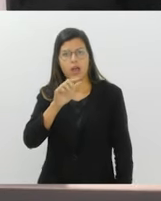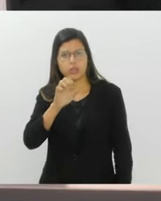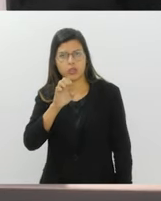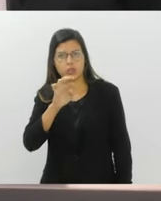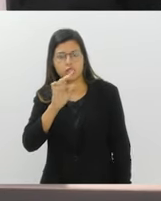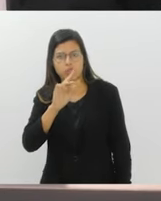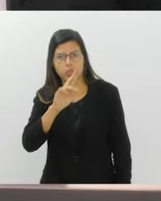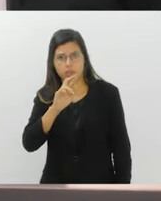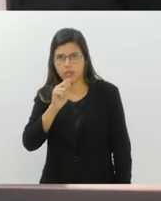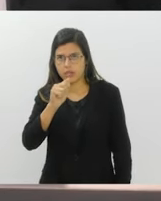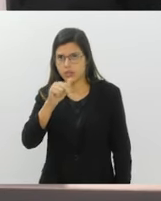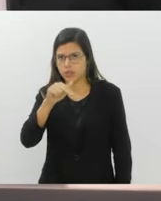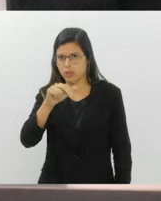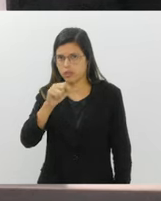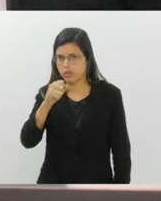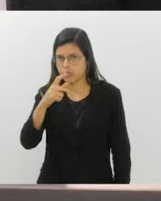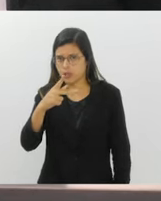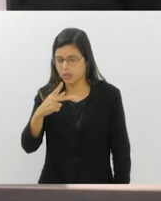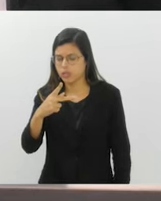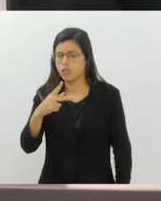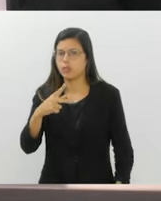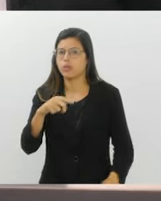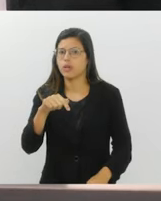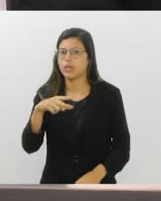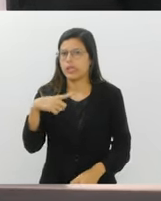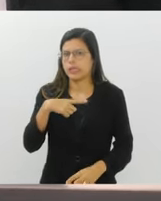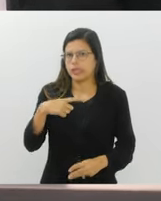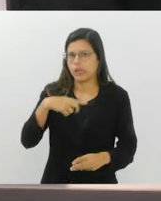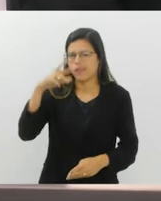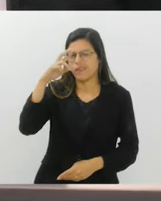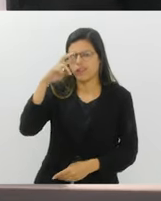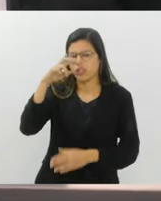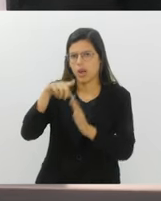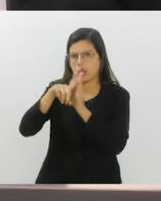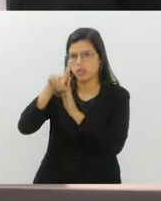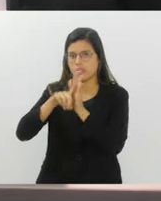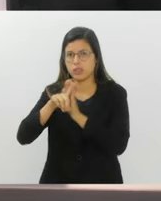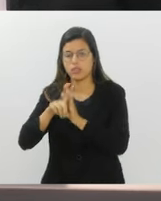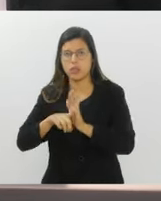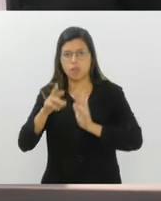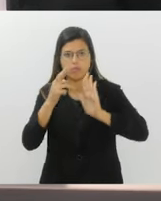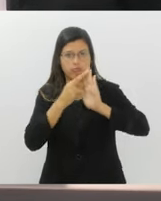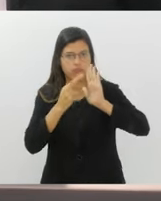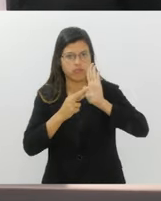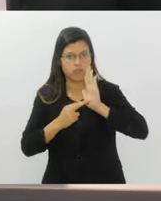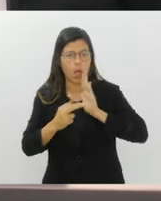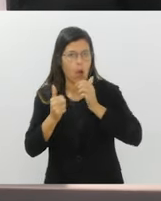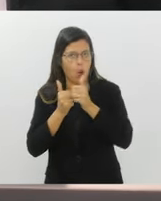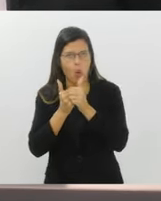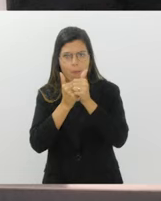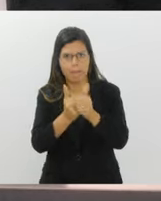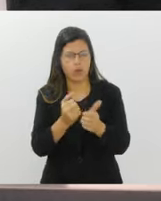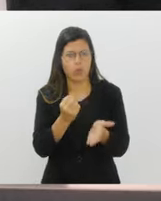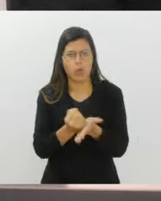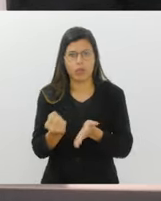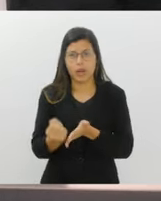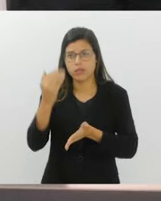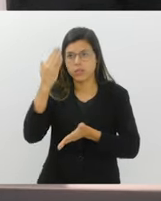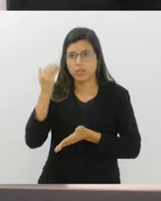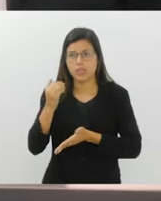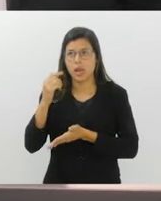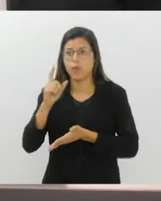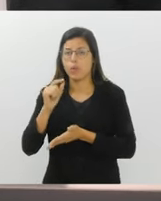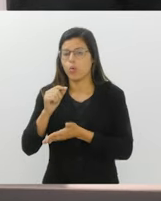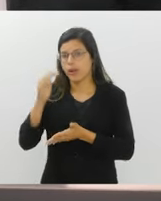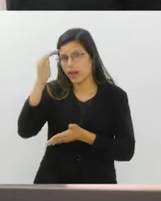que detém a fiscalização, a regulação, o acompanhamento do contrato, sabe aquilo que está sendo cumprido e o que